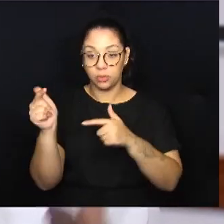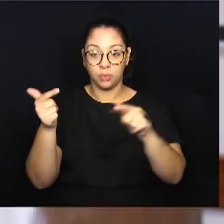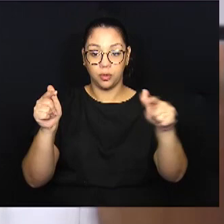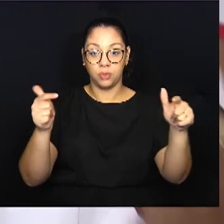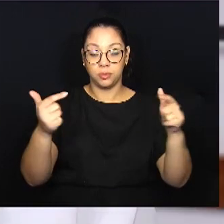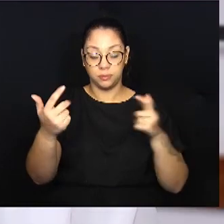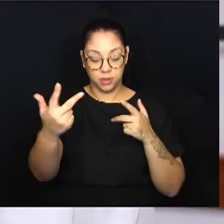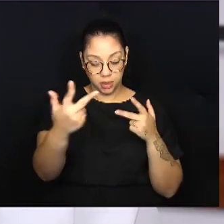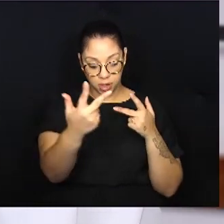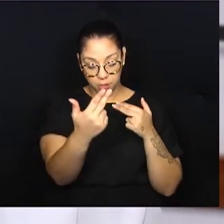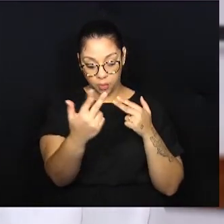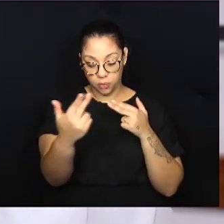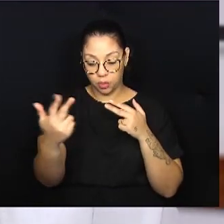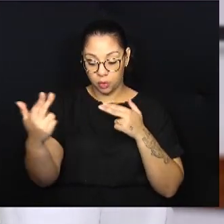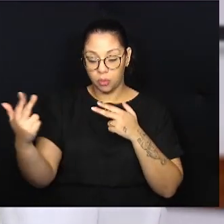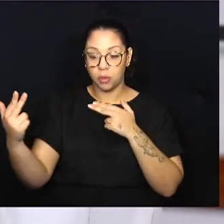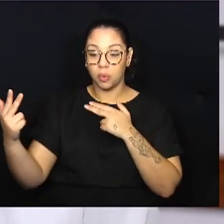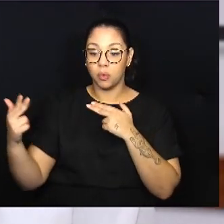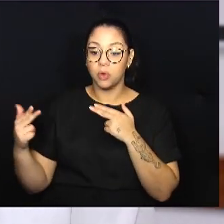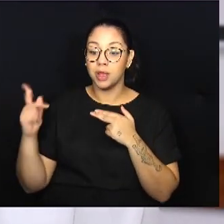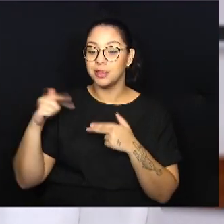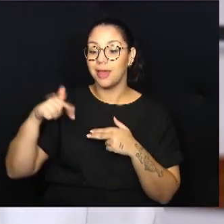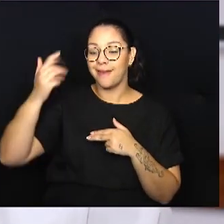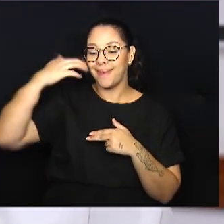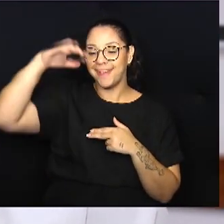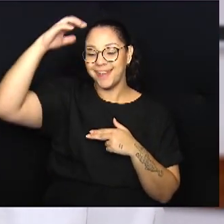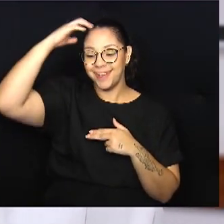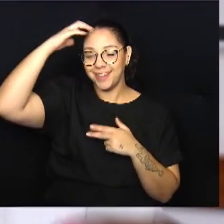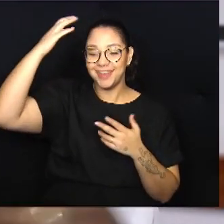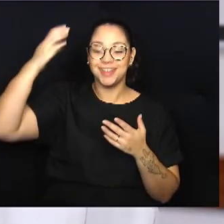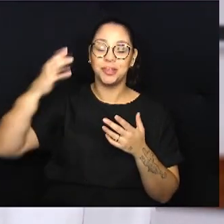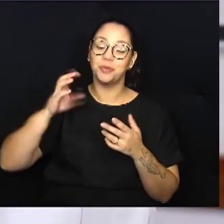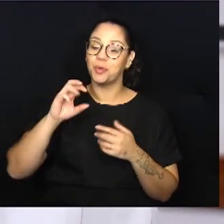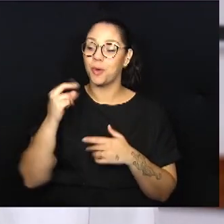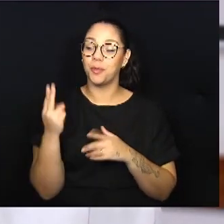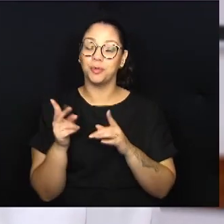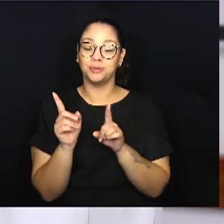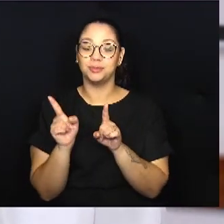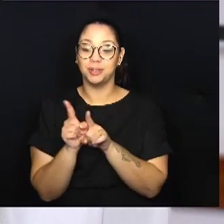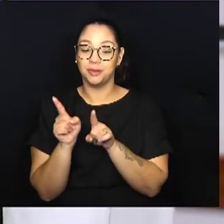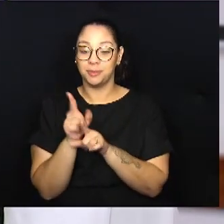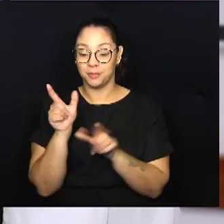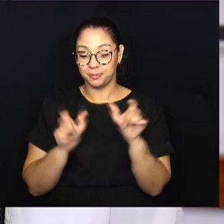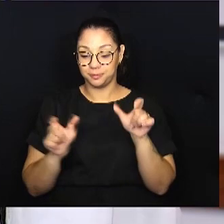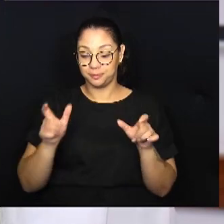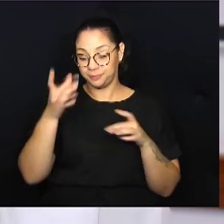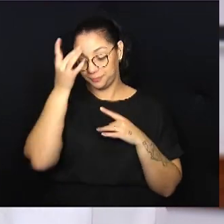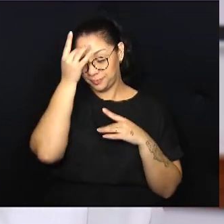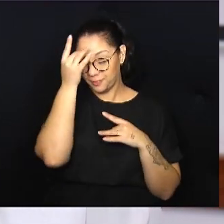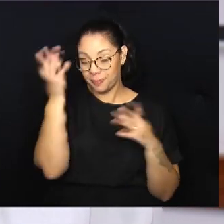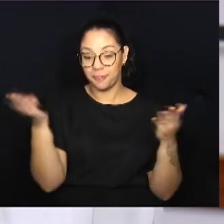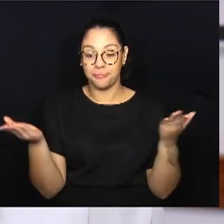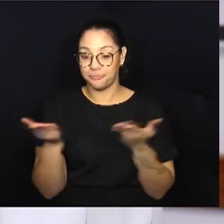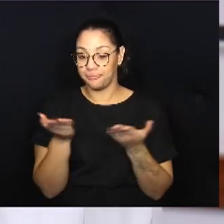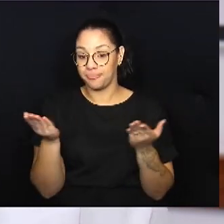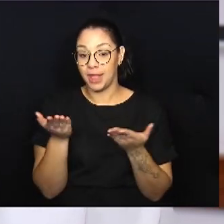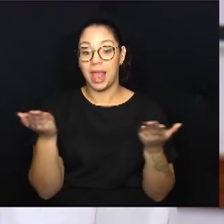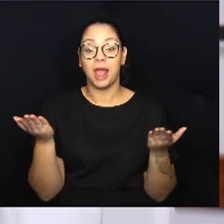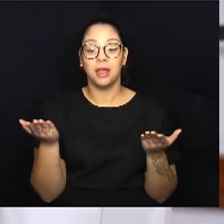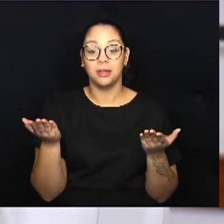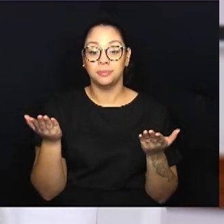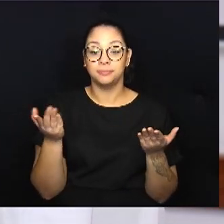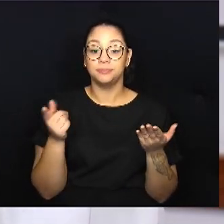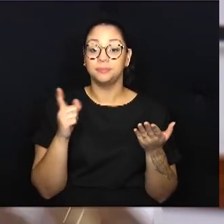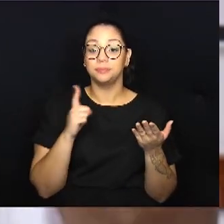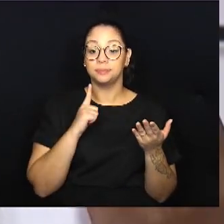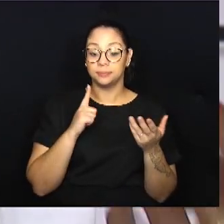né, que são reis, rainhas, ou então personagens da atualidade, personagens contemporâneos, que